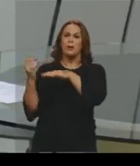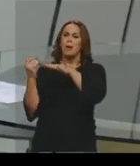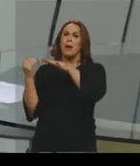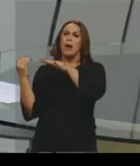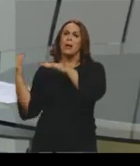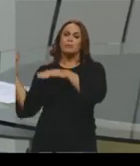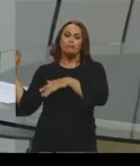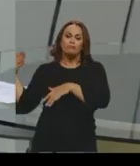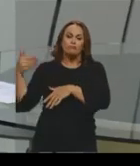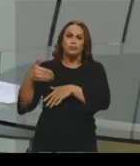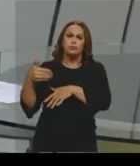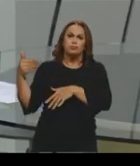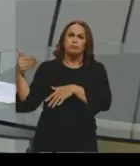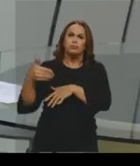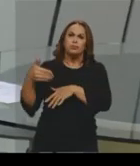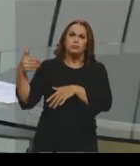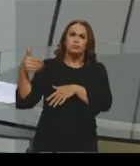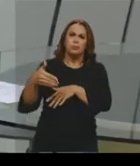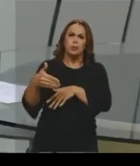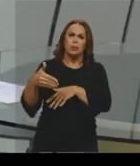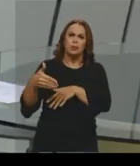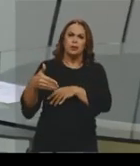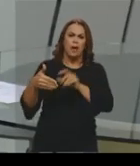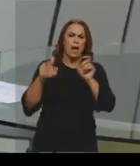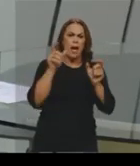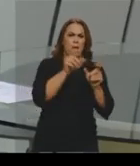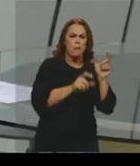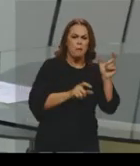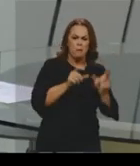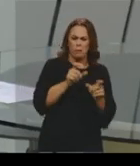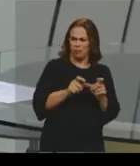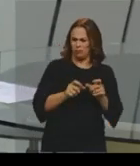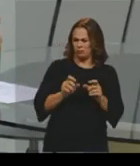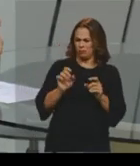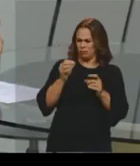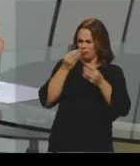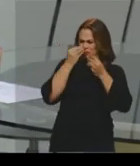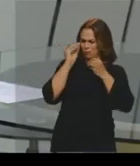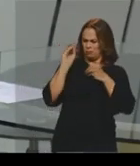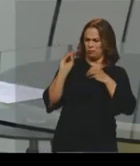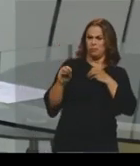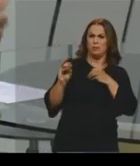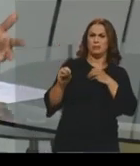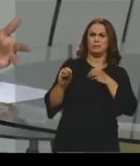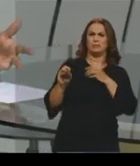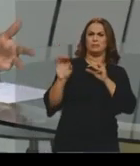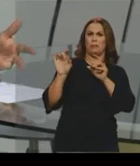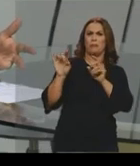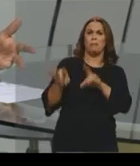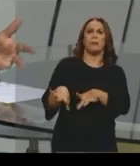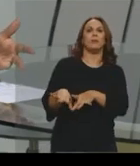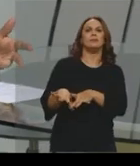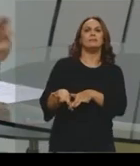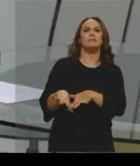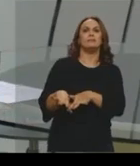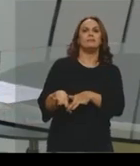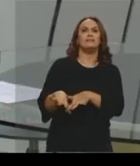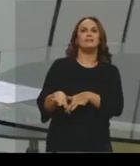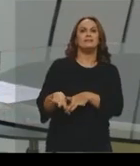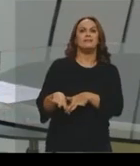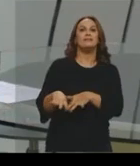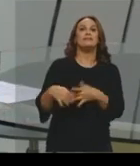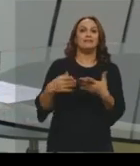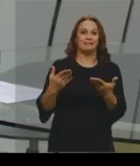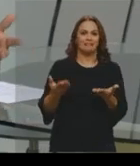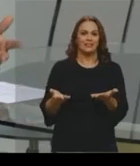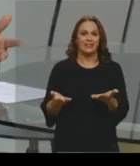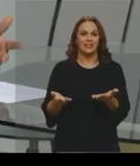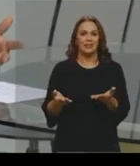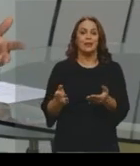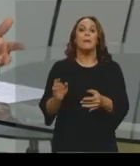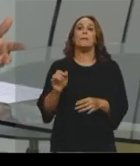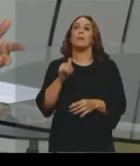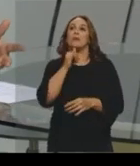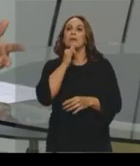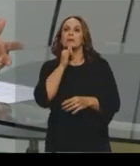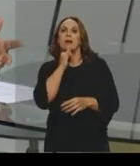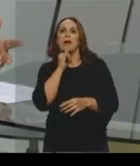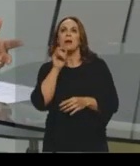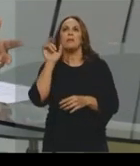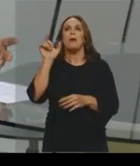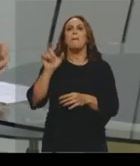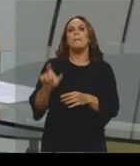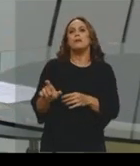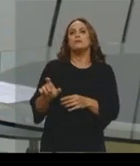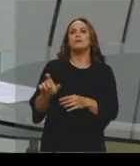mais resistência, com menos tolerância àquele estrangeiro que já vivia na Europa ou que se mudou para